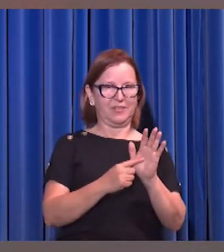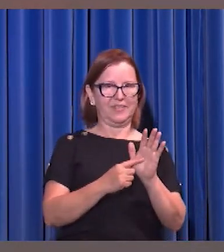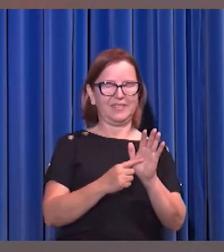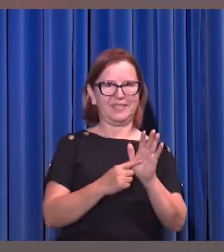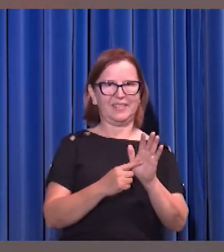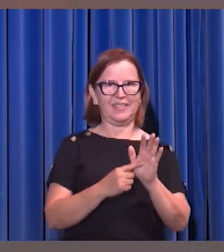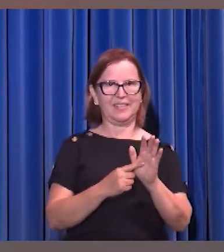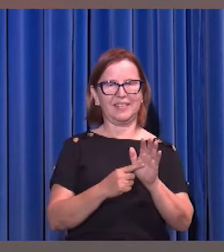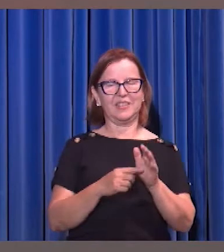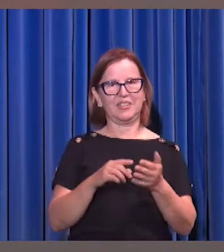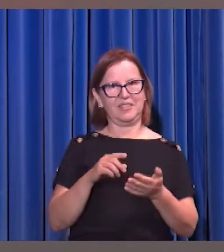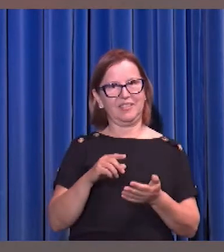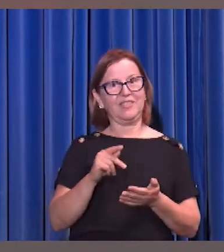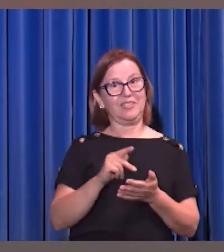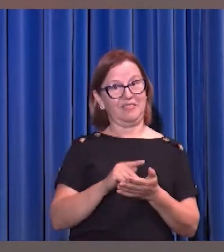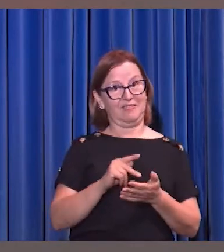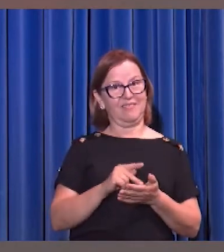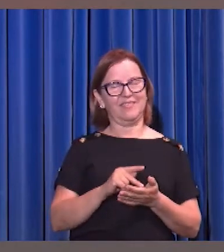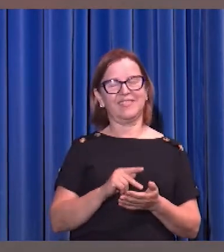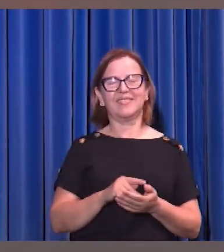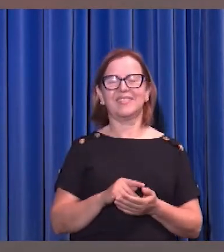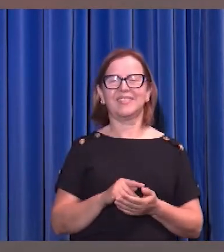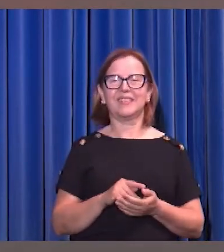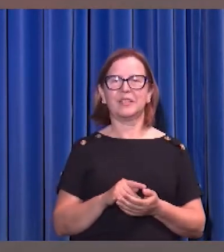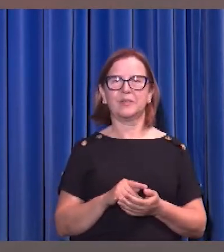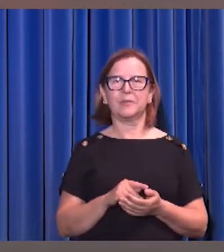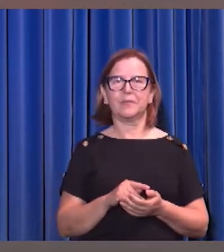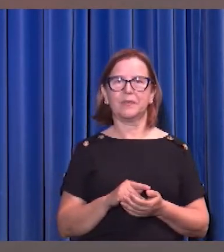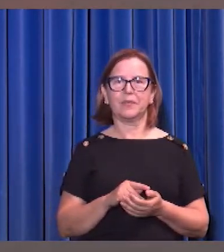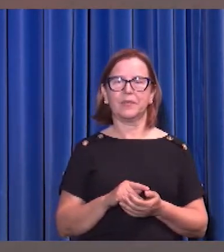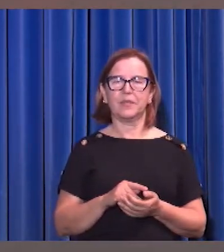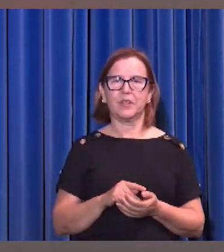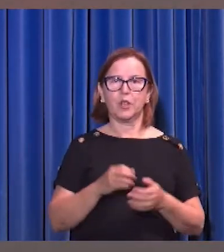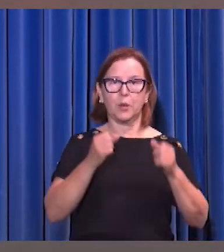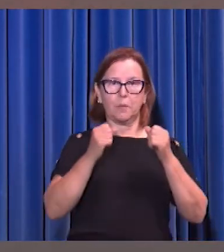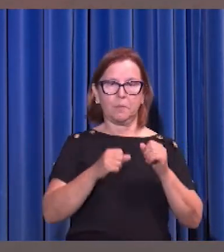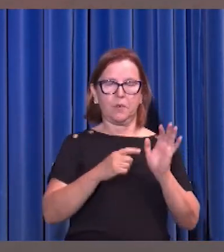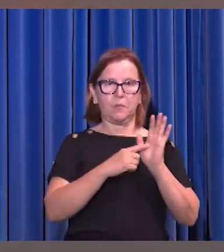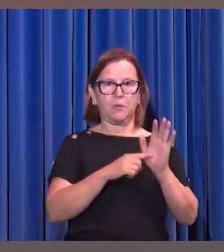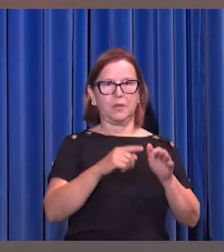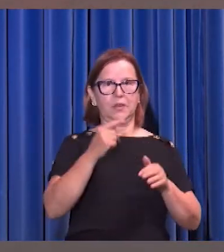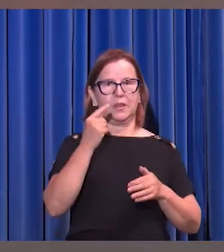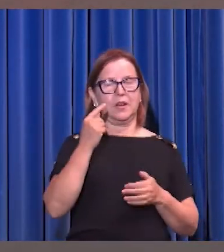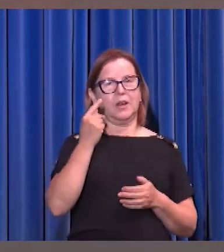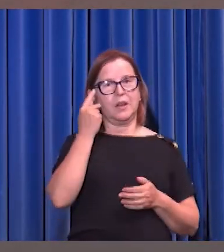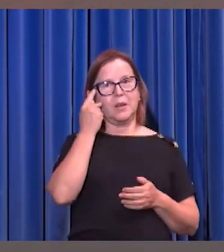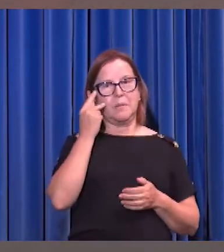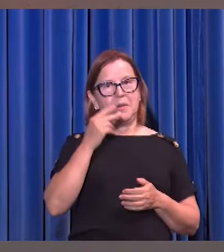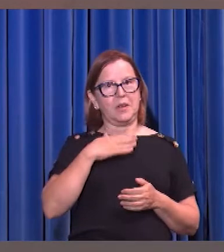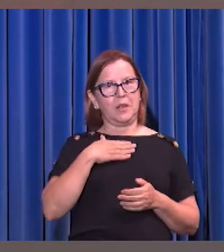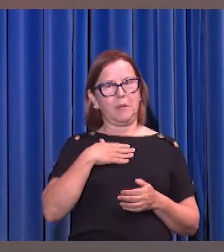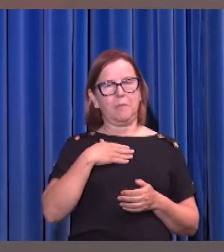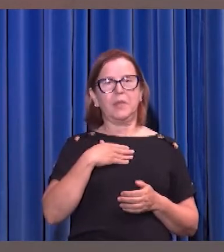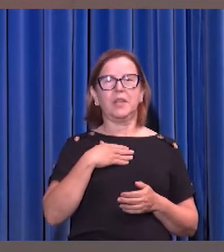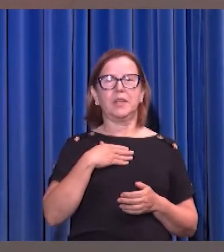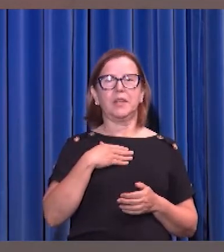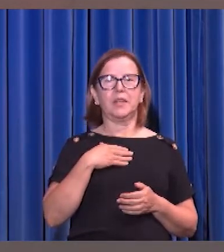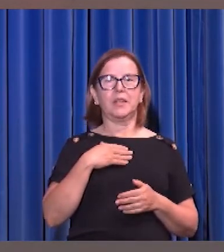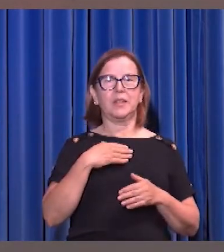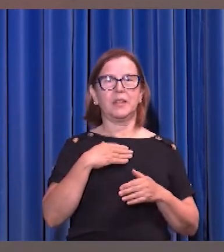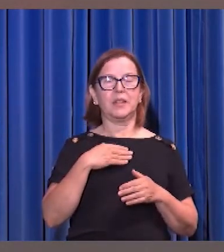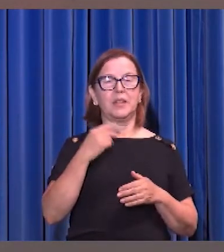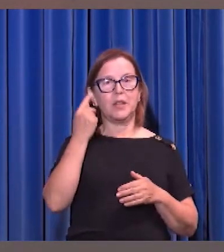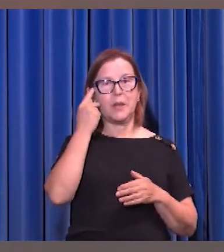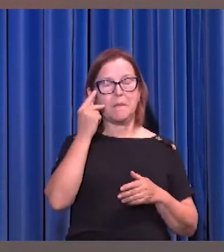tangível, ou seja, que eu posso tocar para mim e para outras pessoas acerca do poder de Deus por meio de